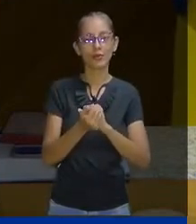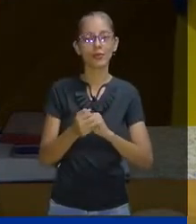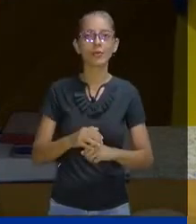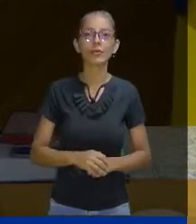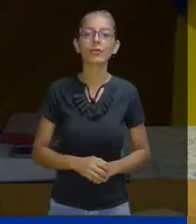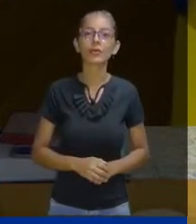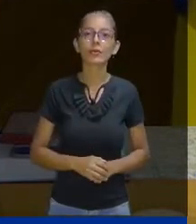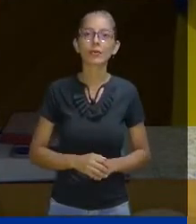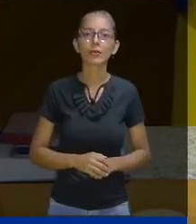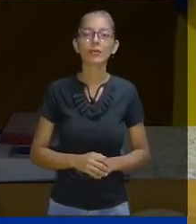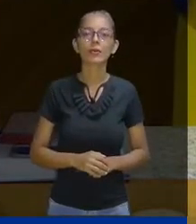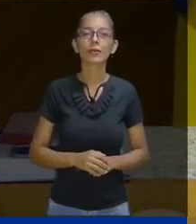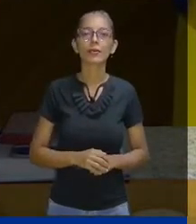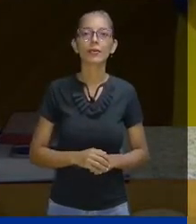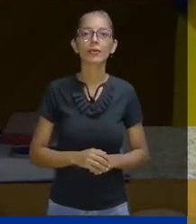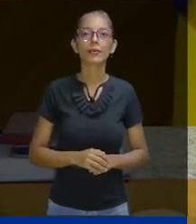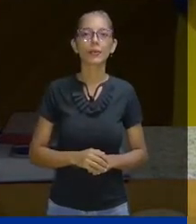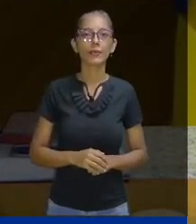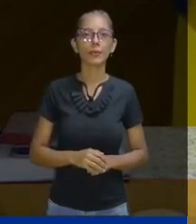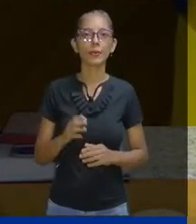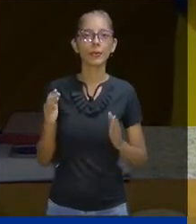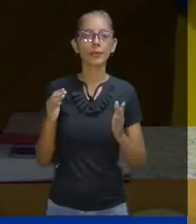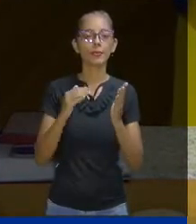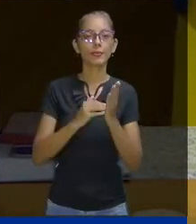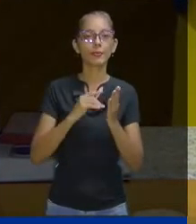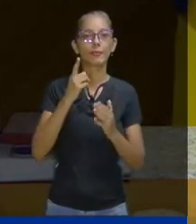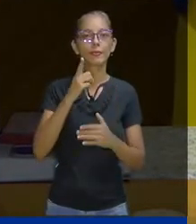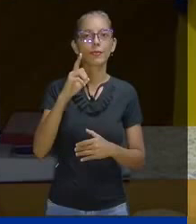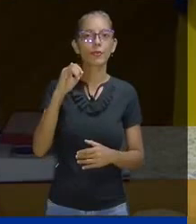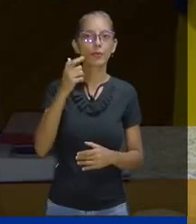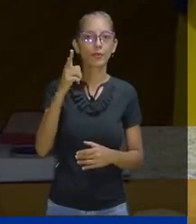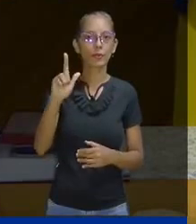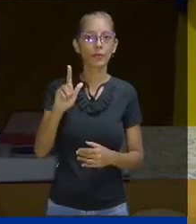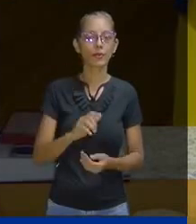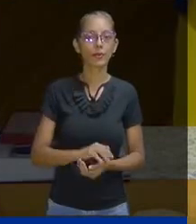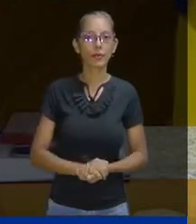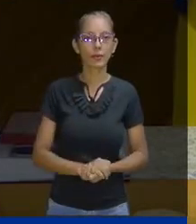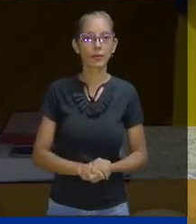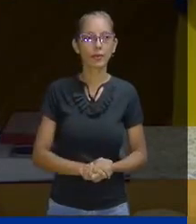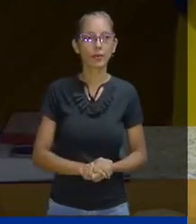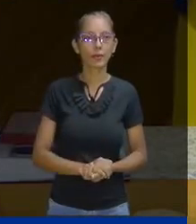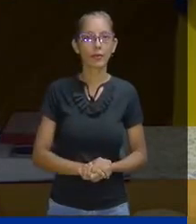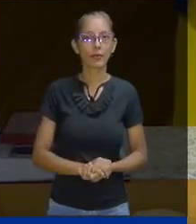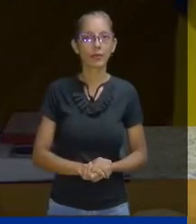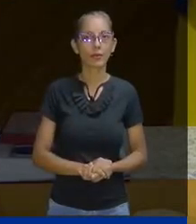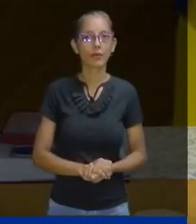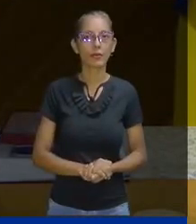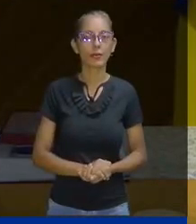oportunidade para nos encontrarmos ainda aqui virtualmente. Foco no Encerrado os trabalhos, desembargador pessoal. João Lages. Até sexta.